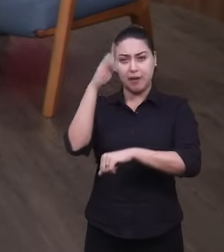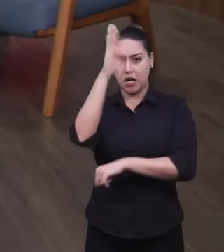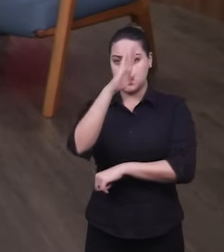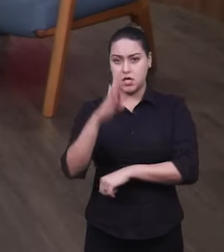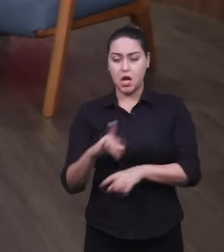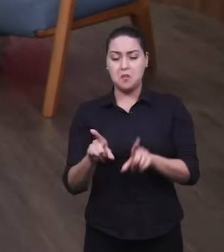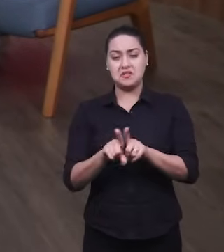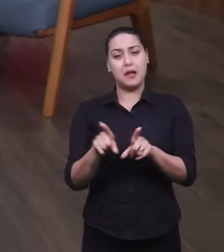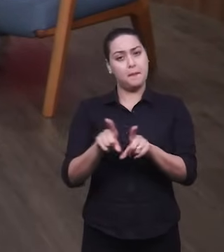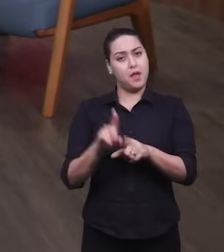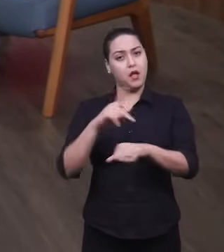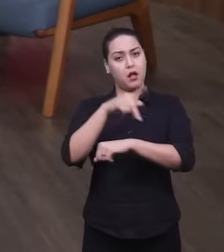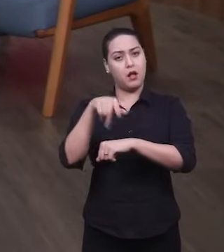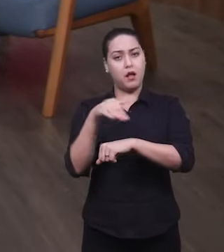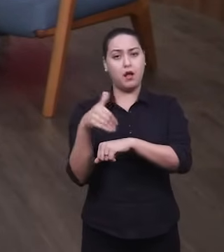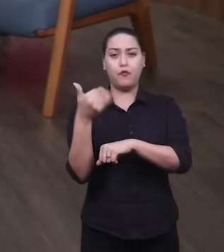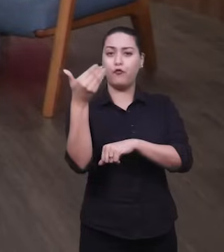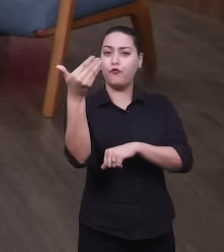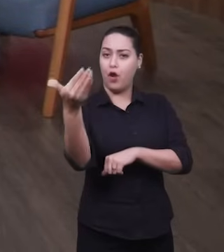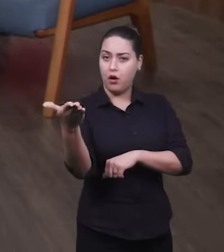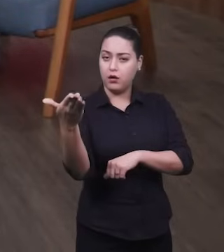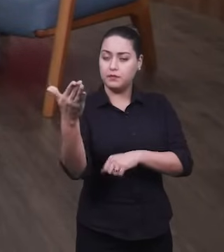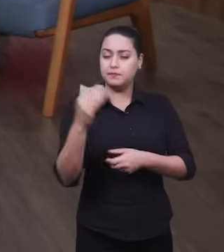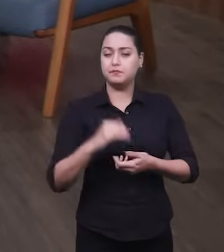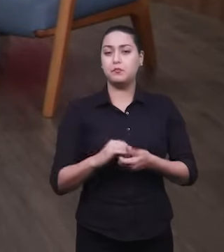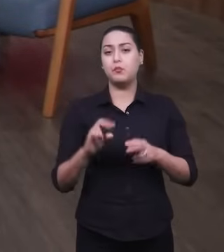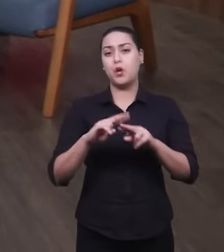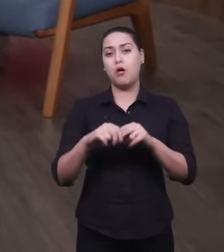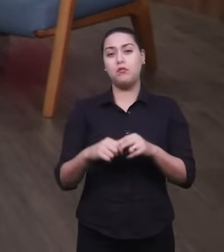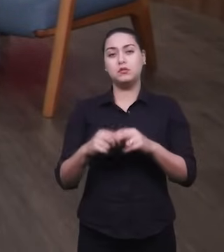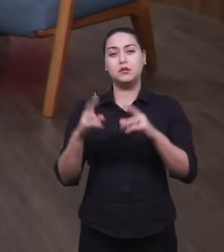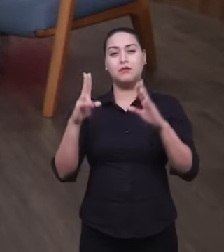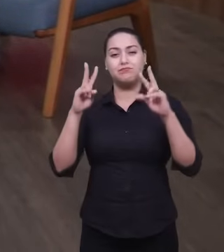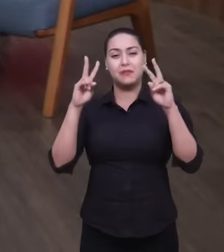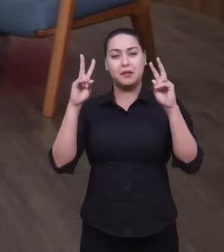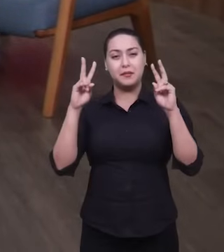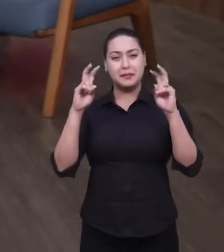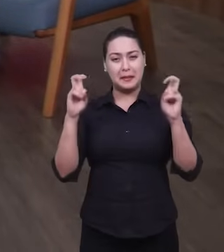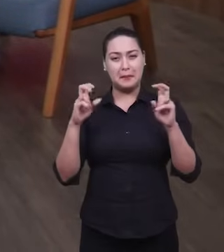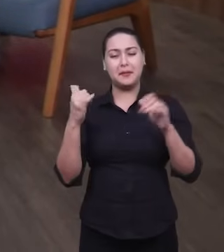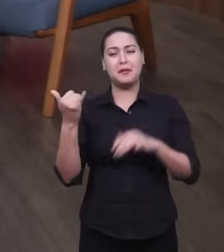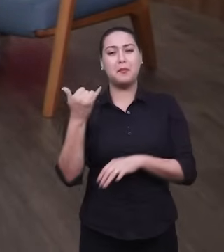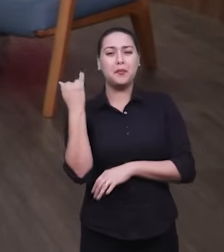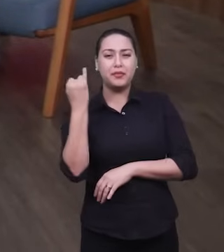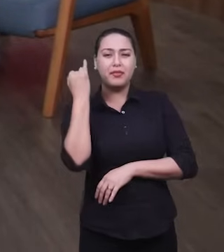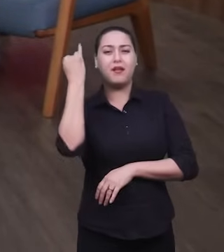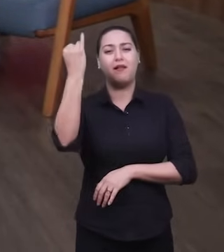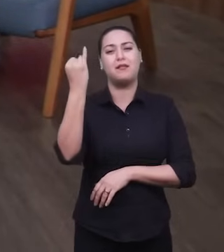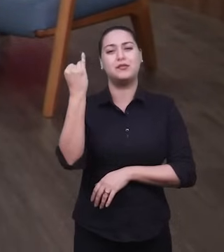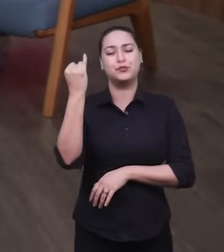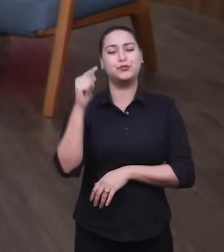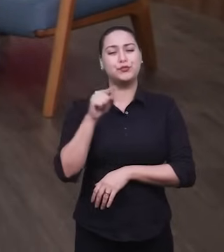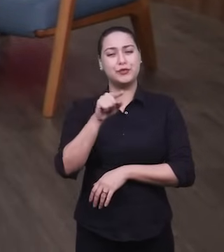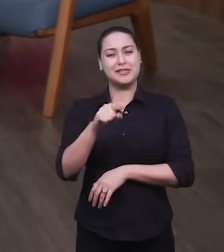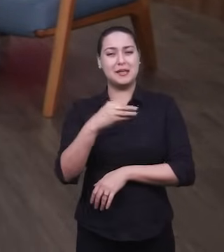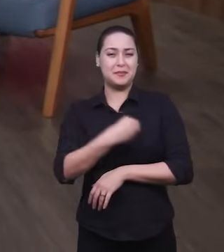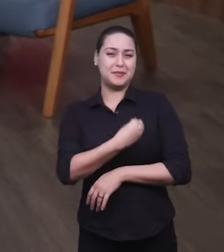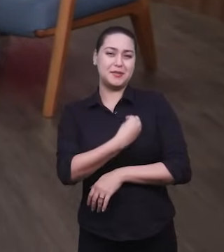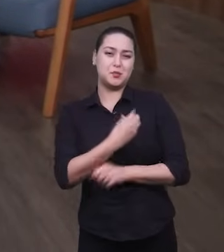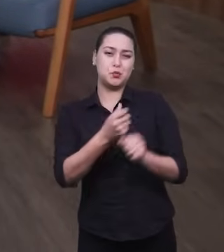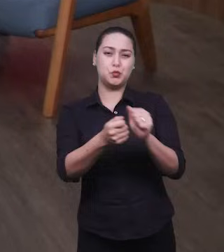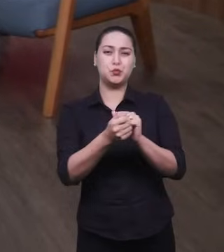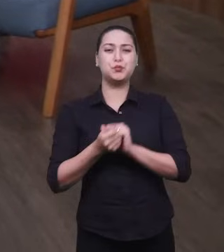exterior, acerca desse programa, da importância. Isso é muito interessante, porque você que está aí participa junto com a